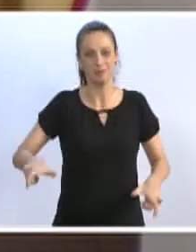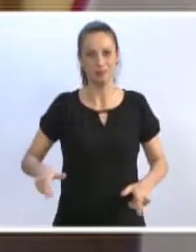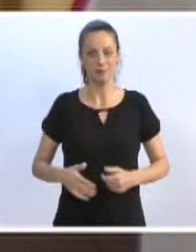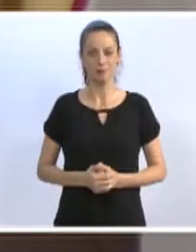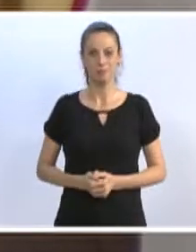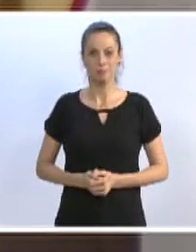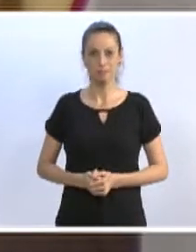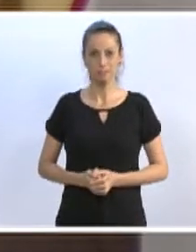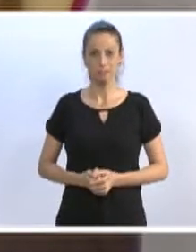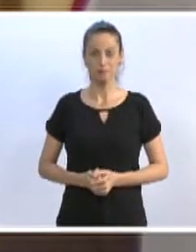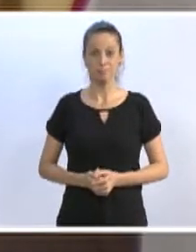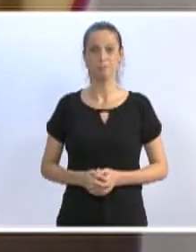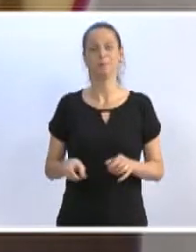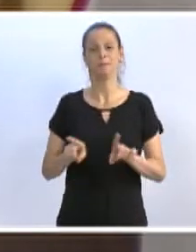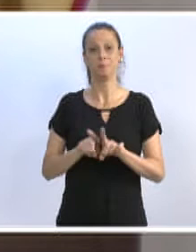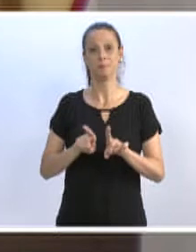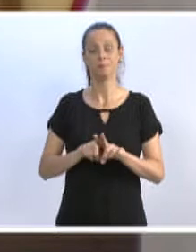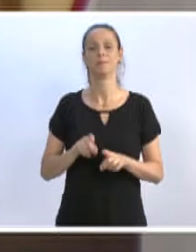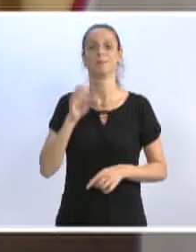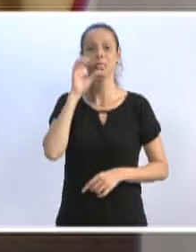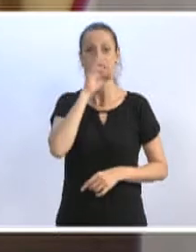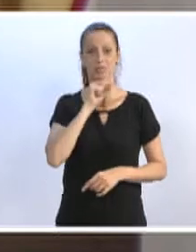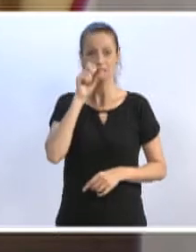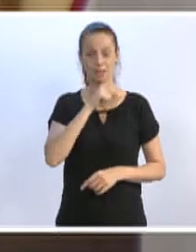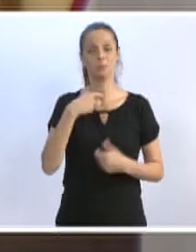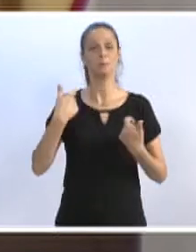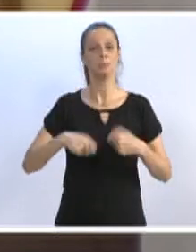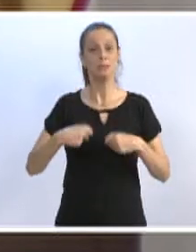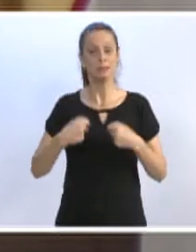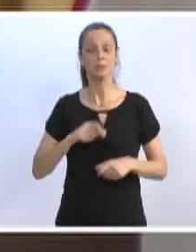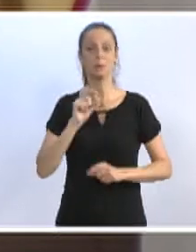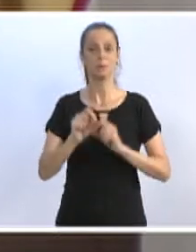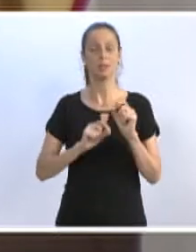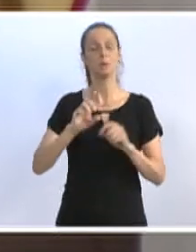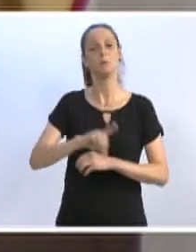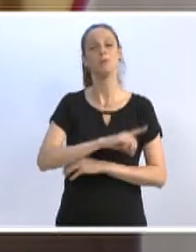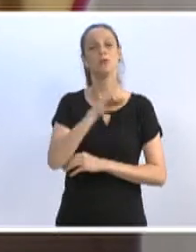Lembra-te de santificares o dia do sábado.